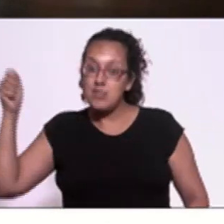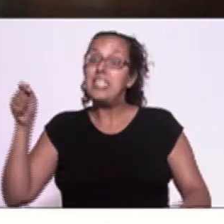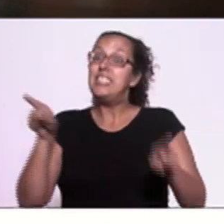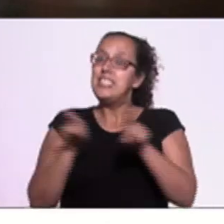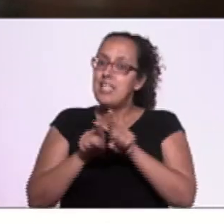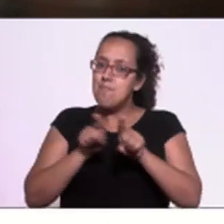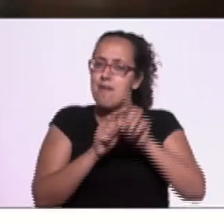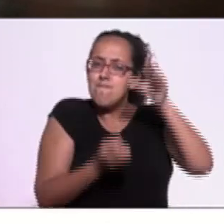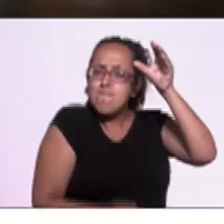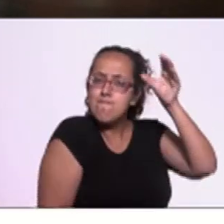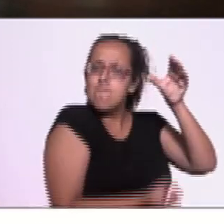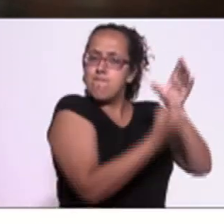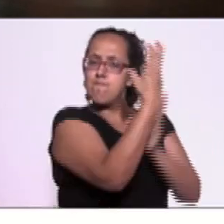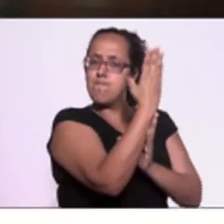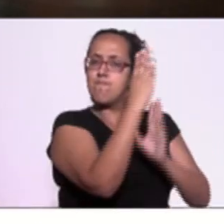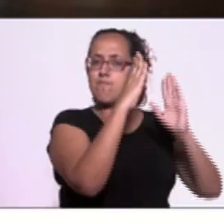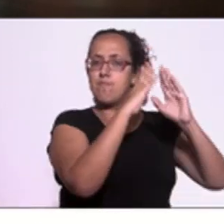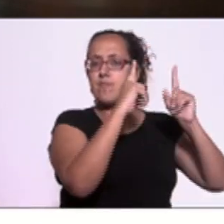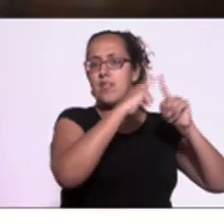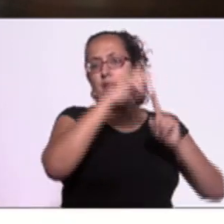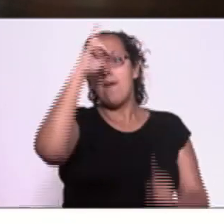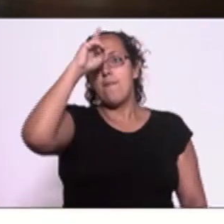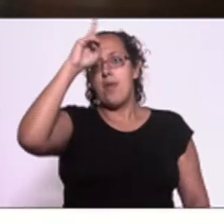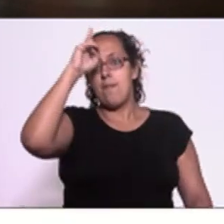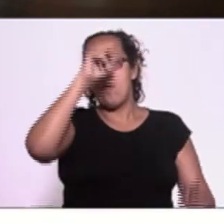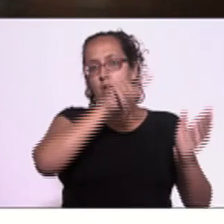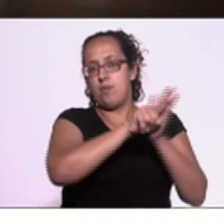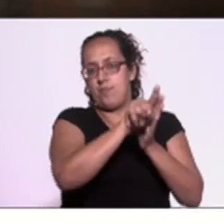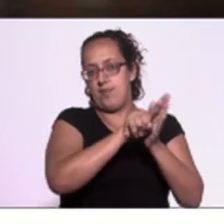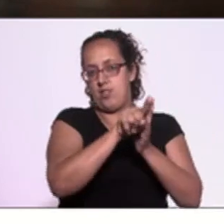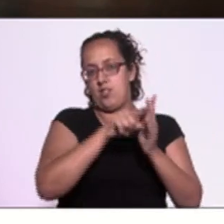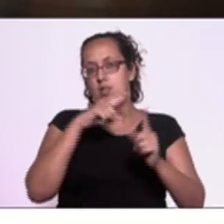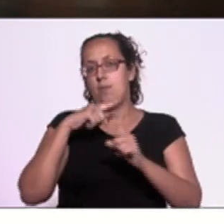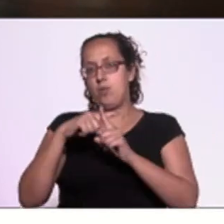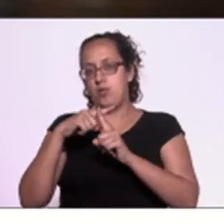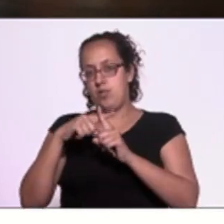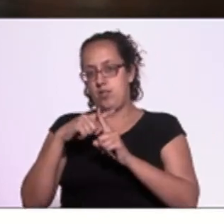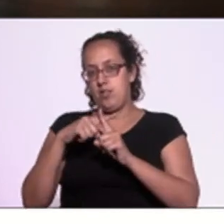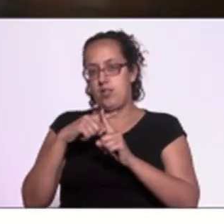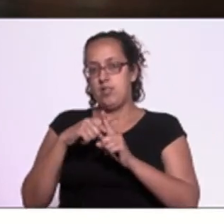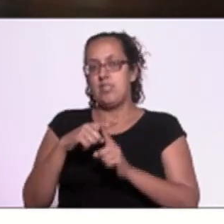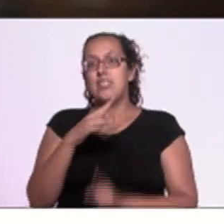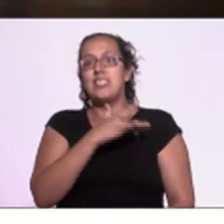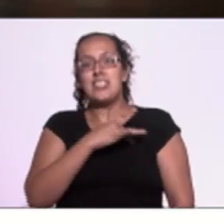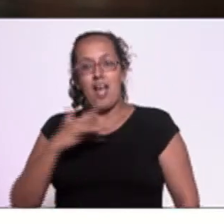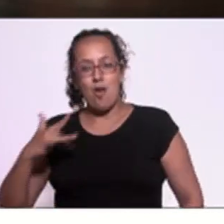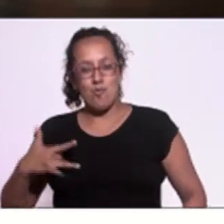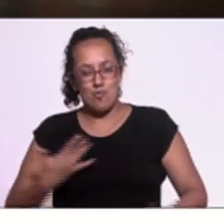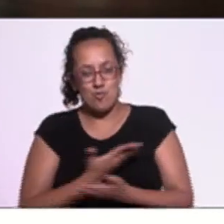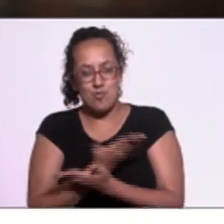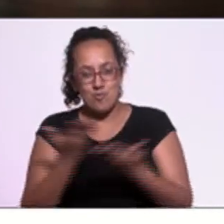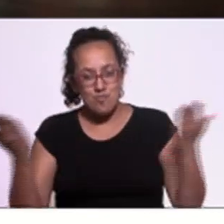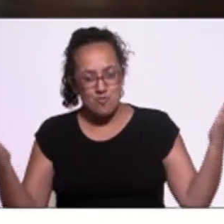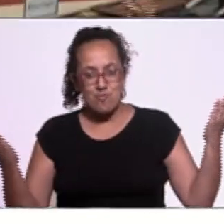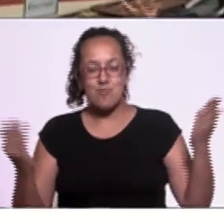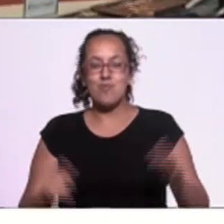a inauguração do Centro de Memória e Pesquisa do Positivismo. Saúde e fraternidade a todos.